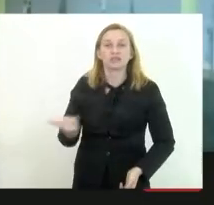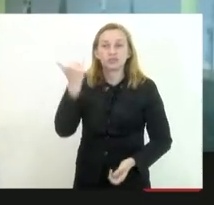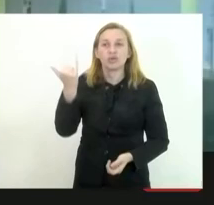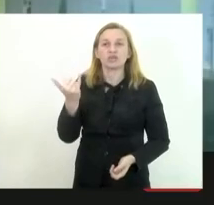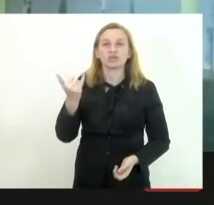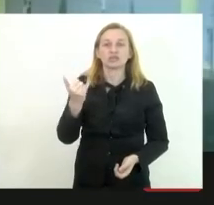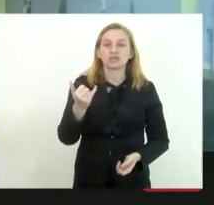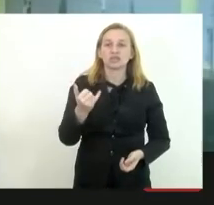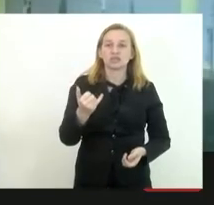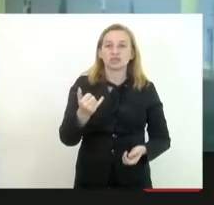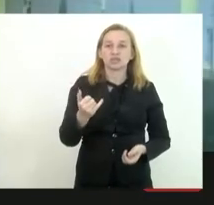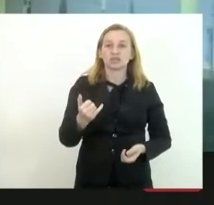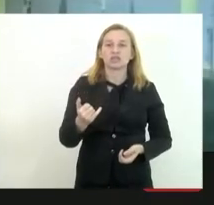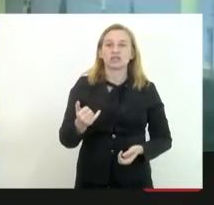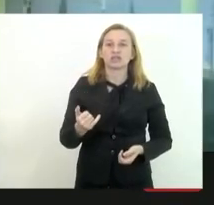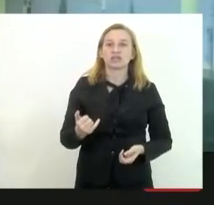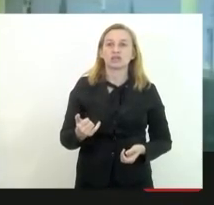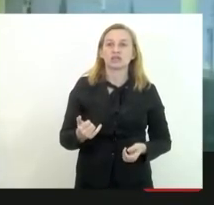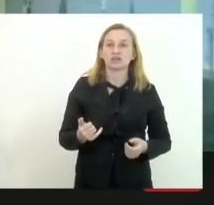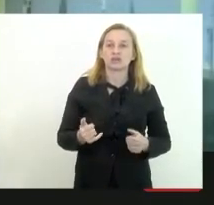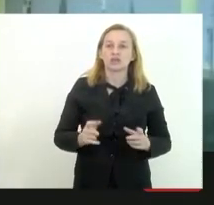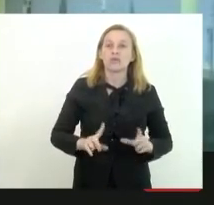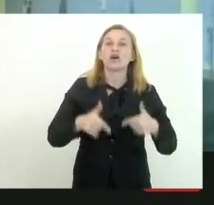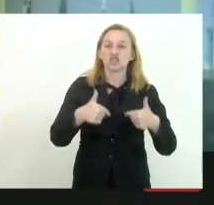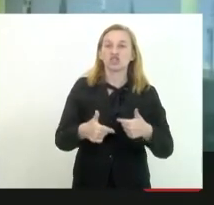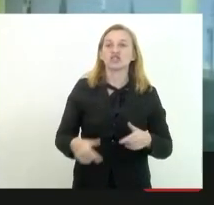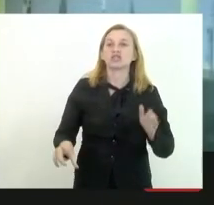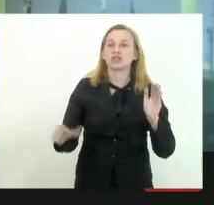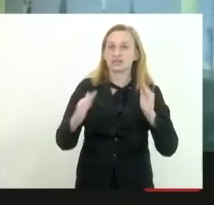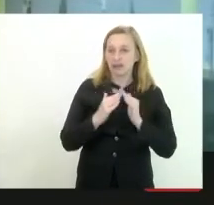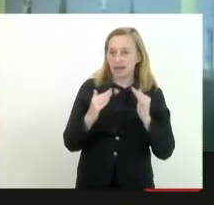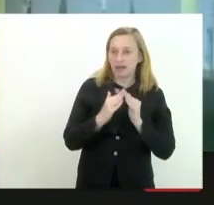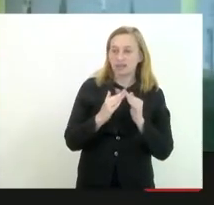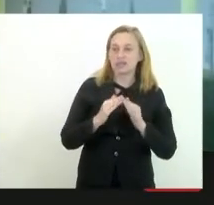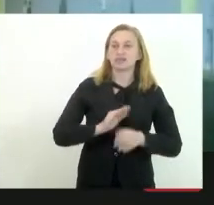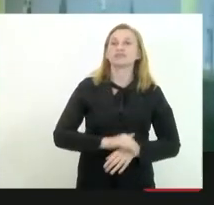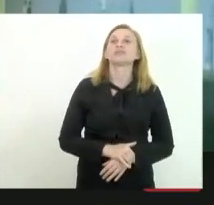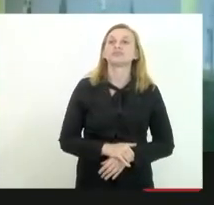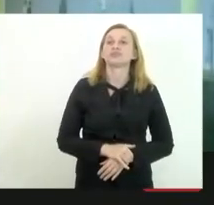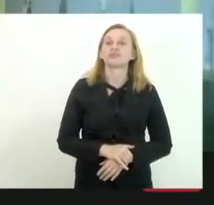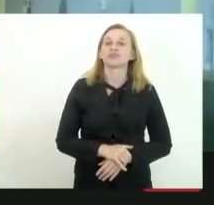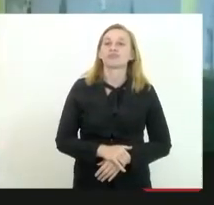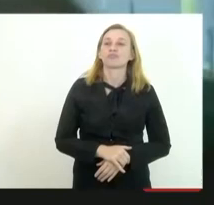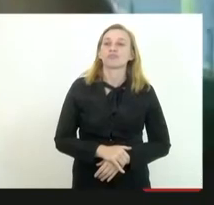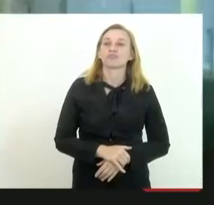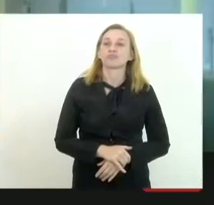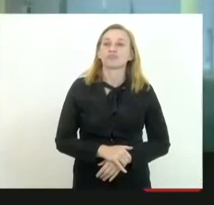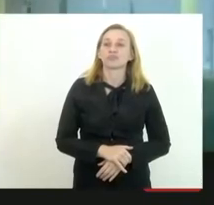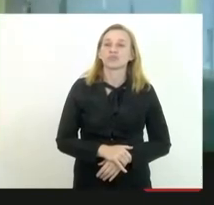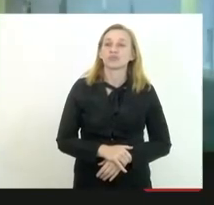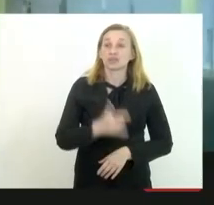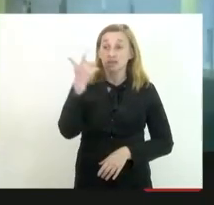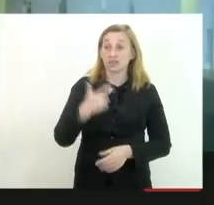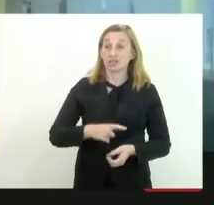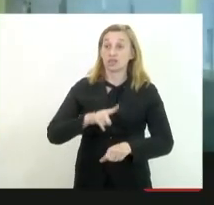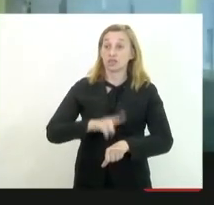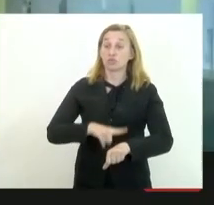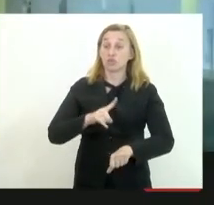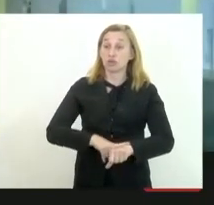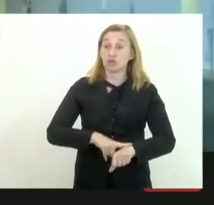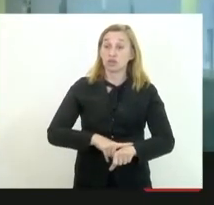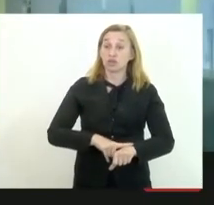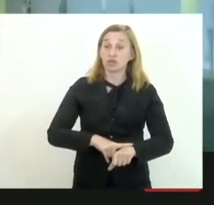desta casa, essa ação, essa iniciativa dessa casa, de ser, nesse momento, a